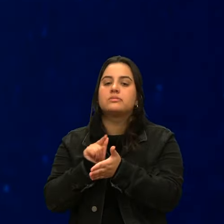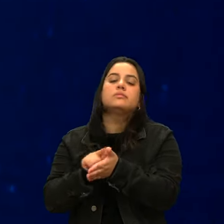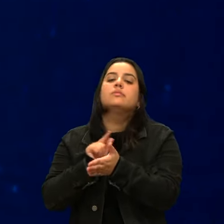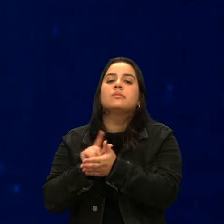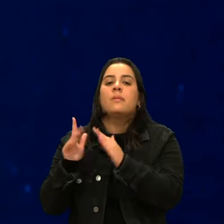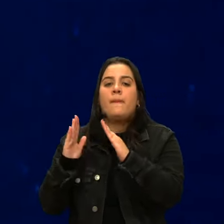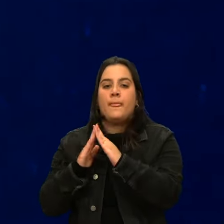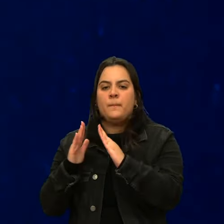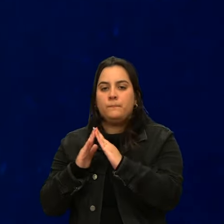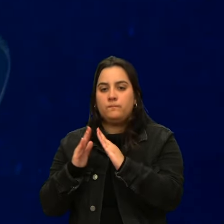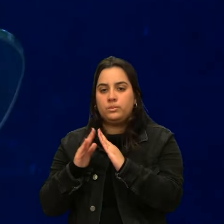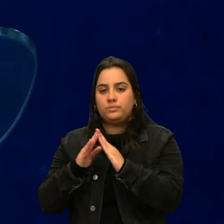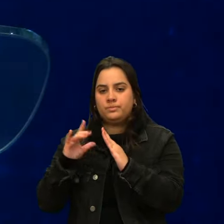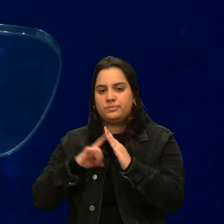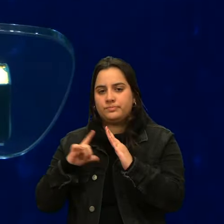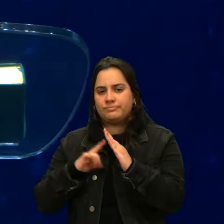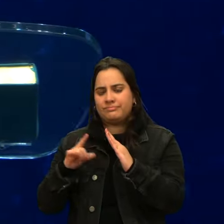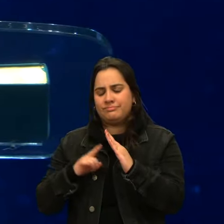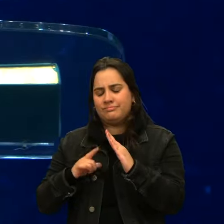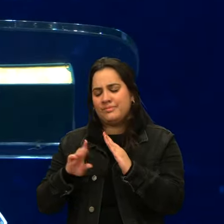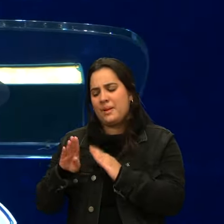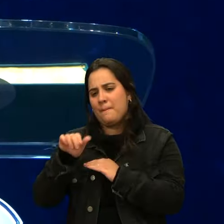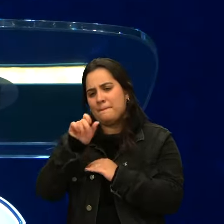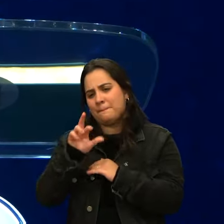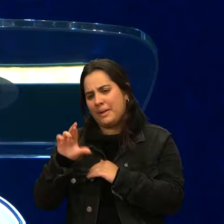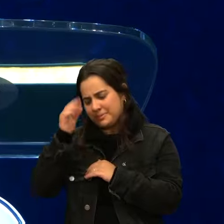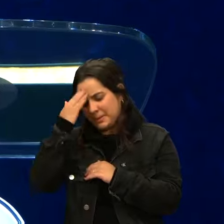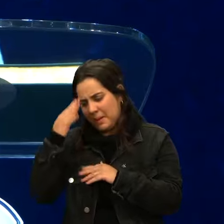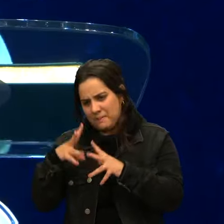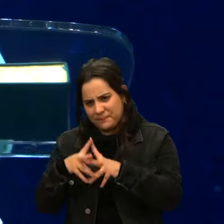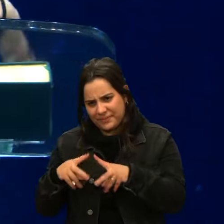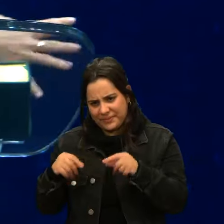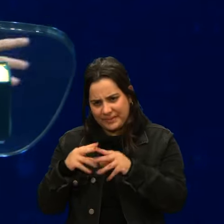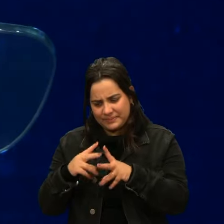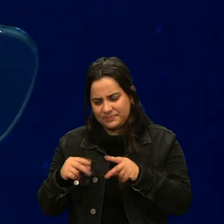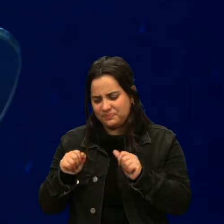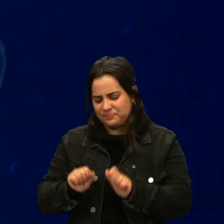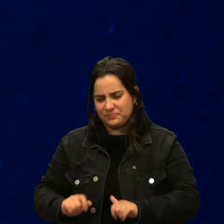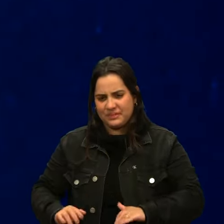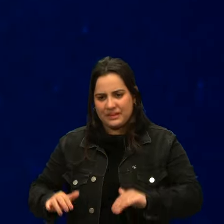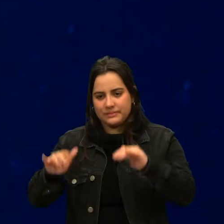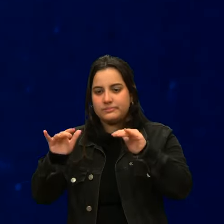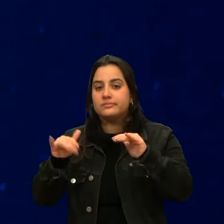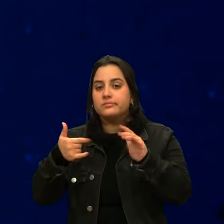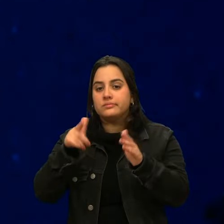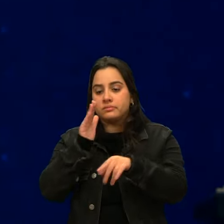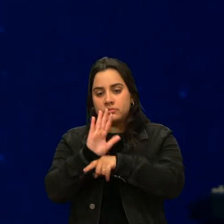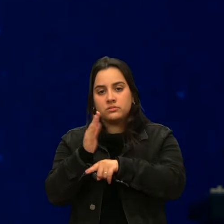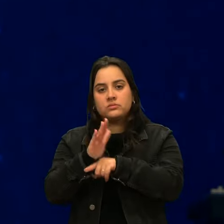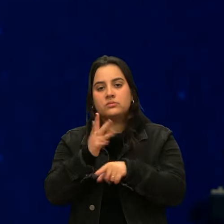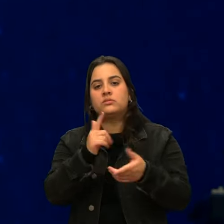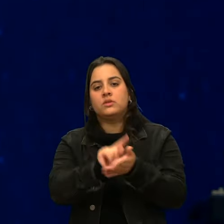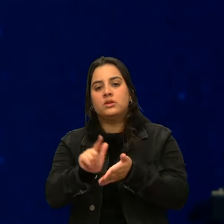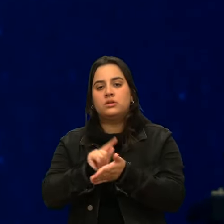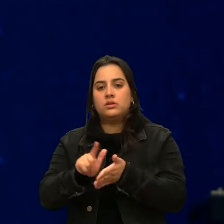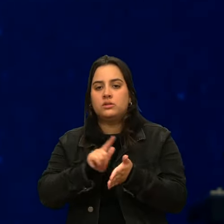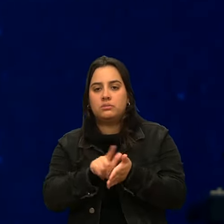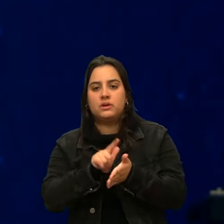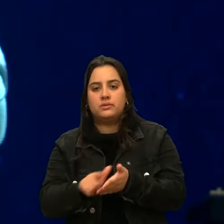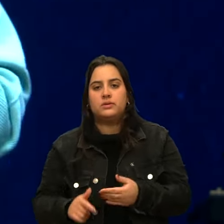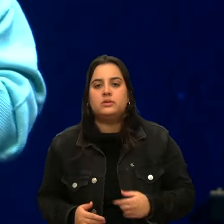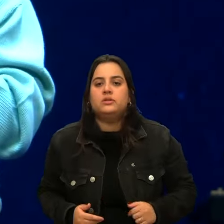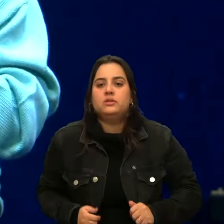limpar as casas que estão cheias de barro, cheias de coisa estragada. E a gente foi ajudar essas pessoas a limpar as